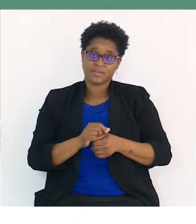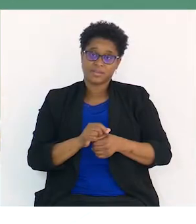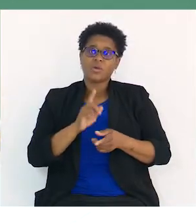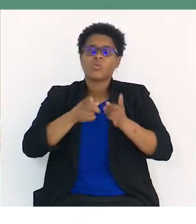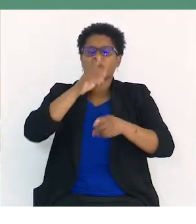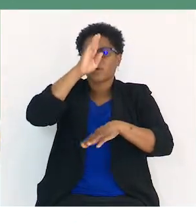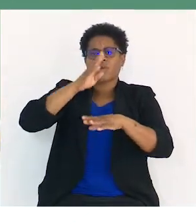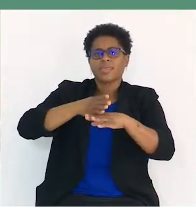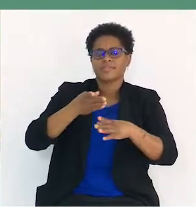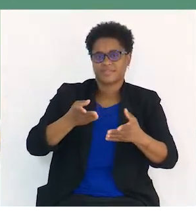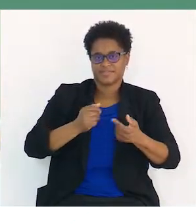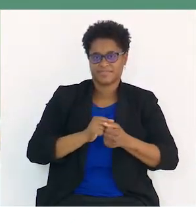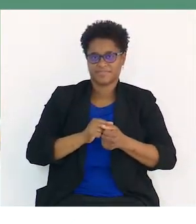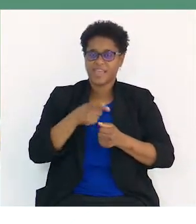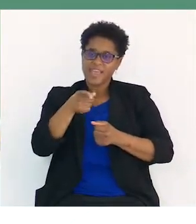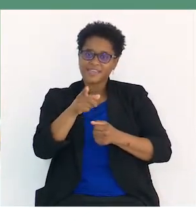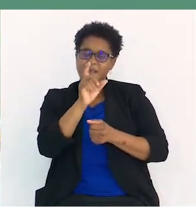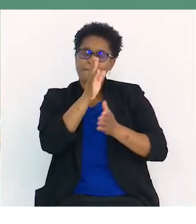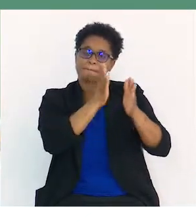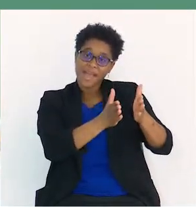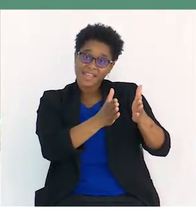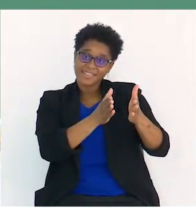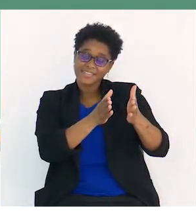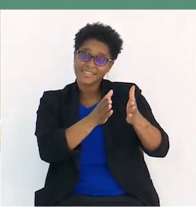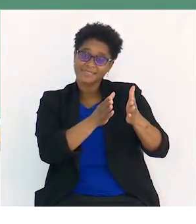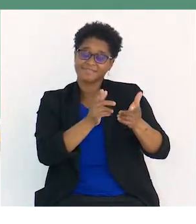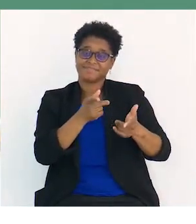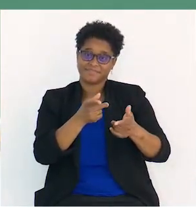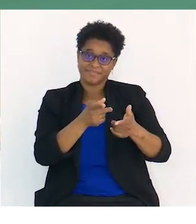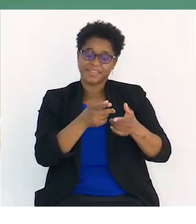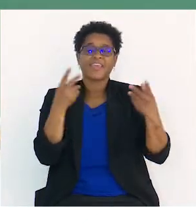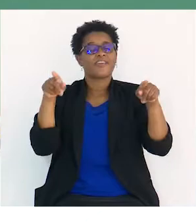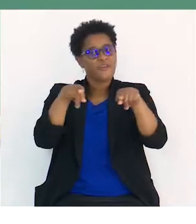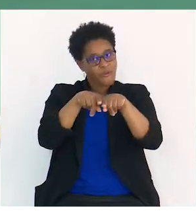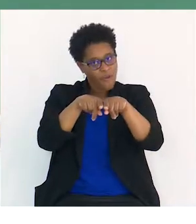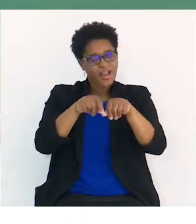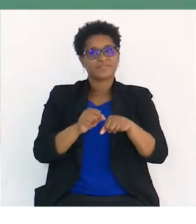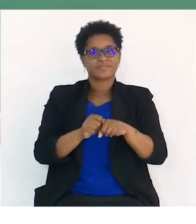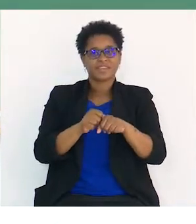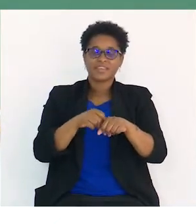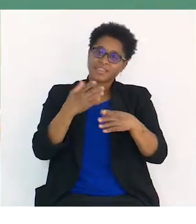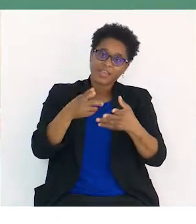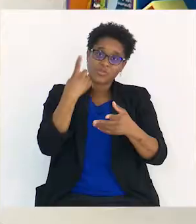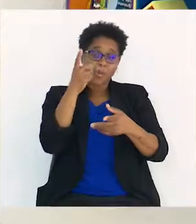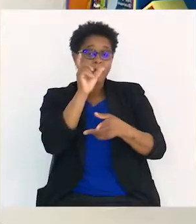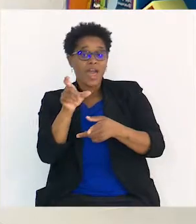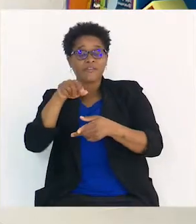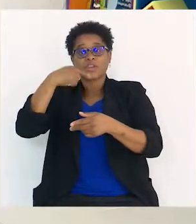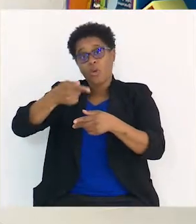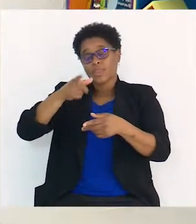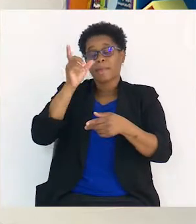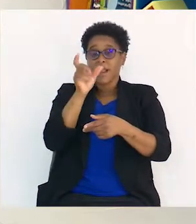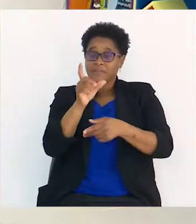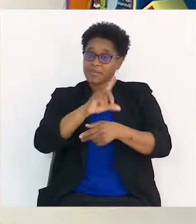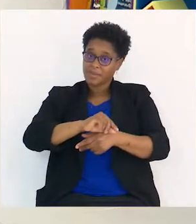que acontece? Essa parte que é igual, tanto numa como noutra, tu chamas